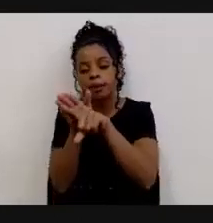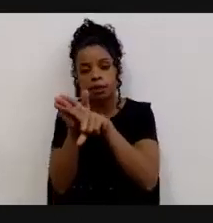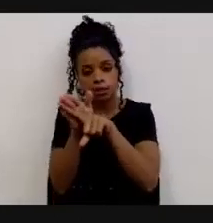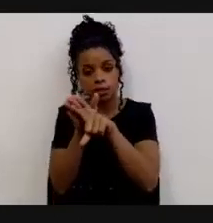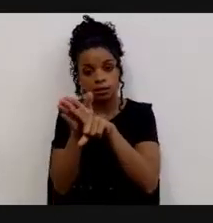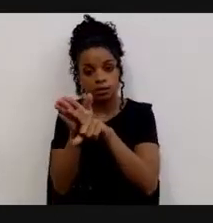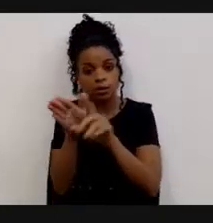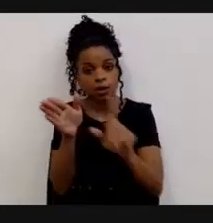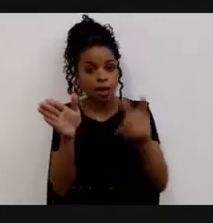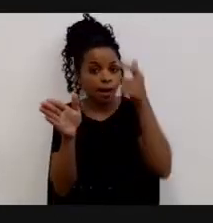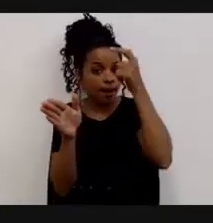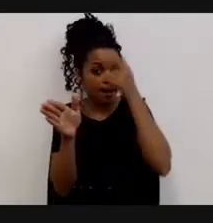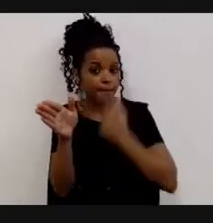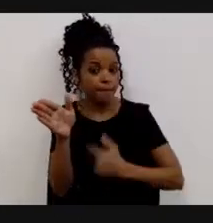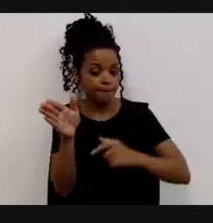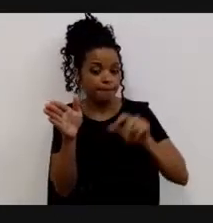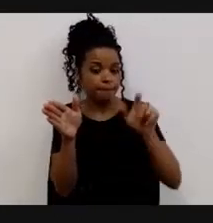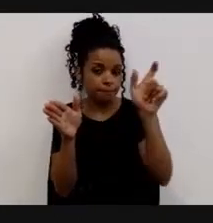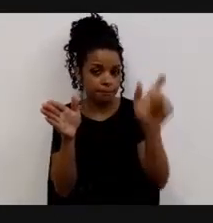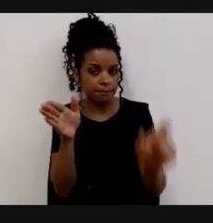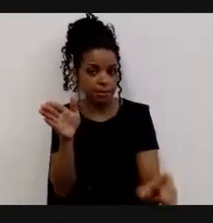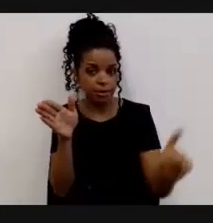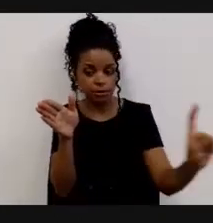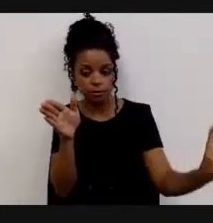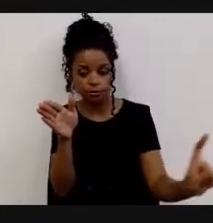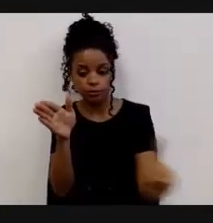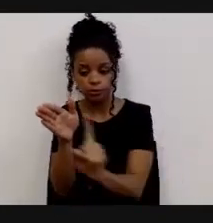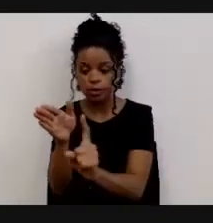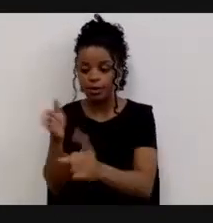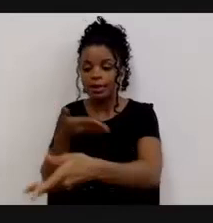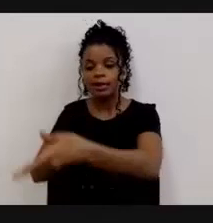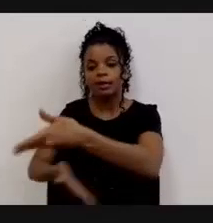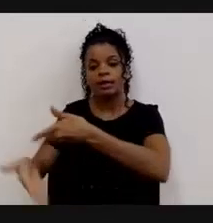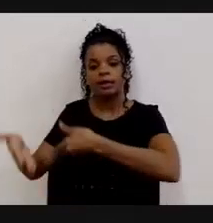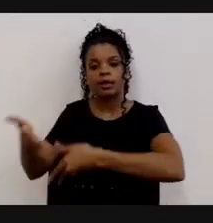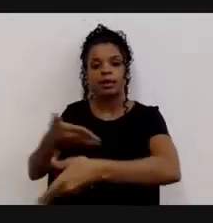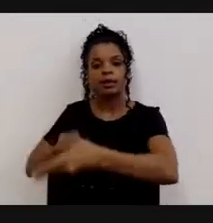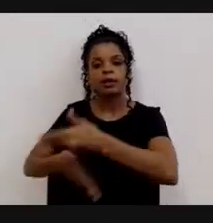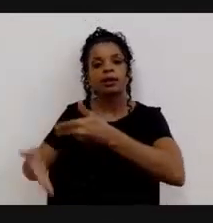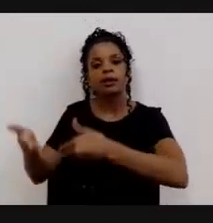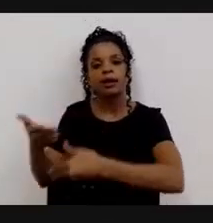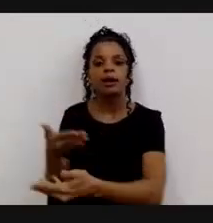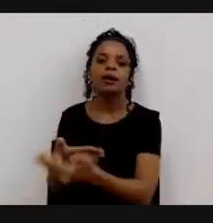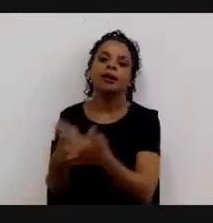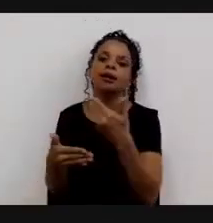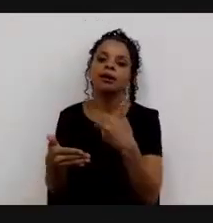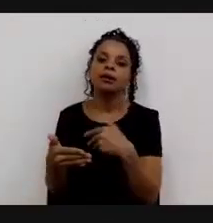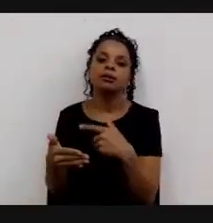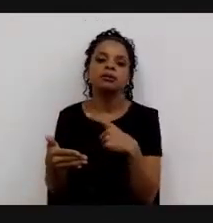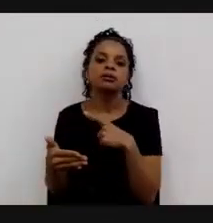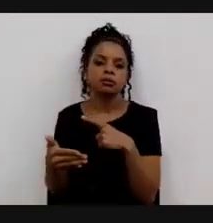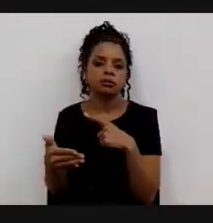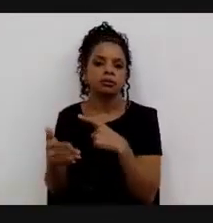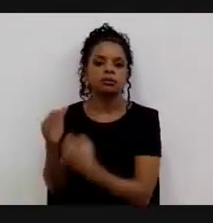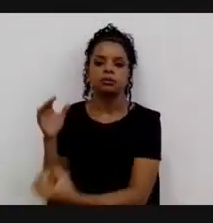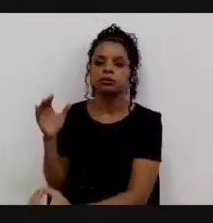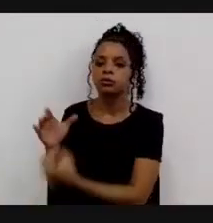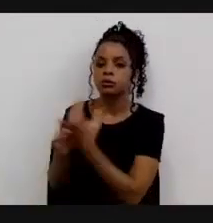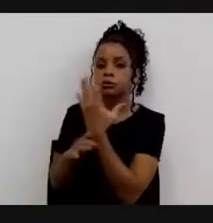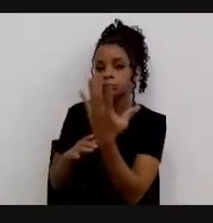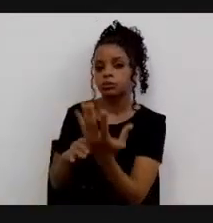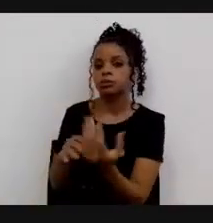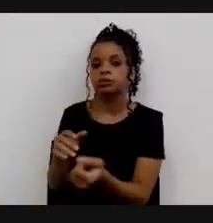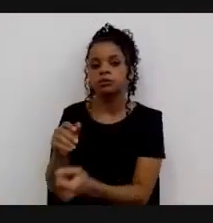ele interage intensamente com aqueles sujeitos. Né? Ela surge na antropologia, os antropólogos iam viver